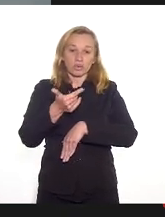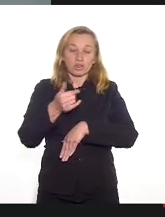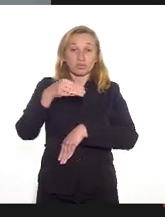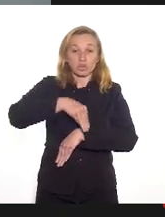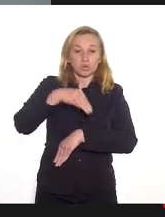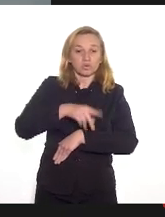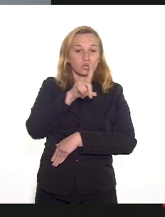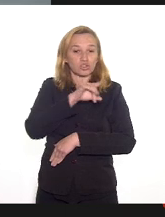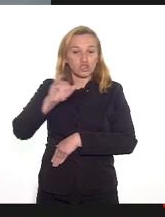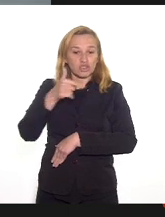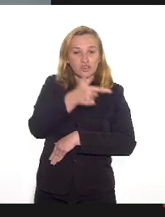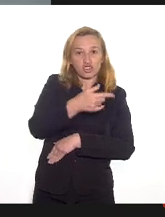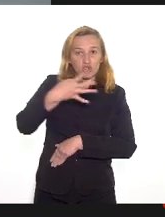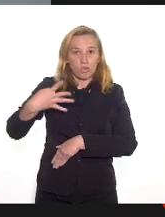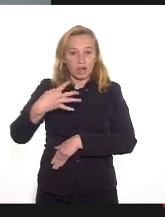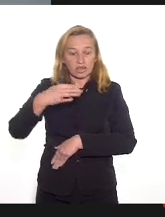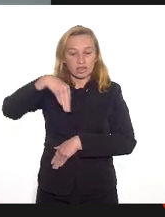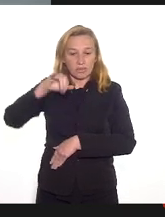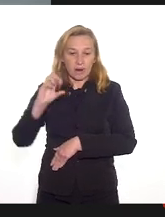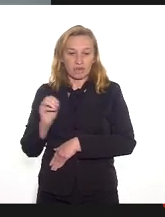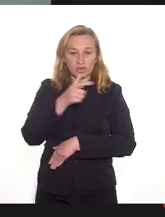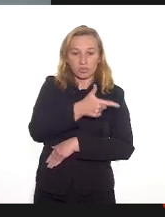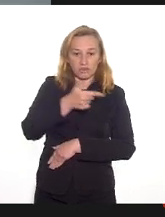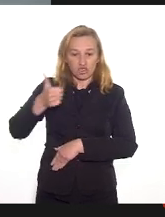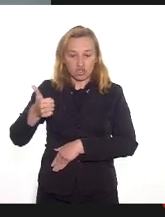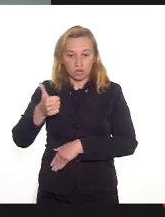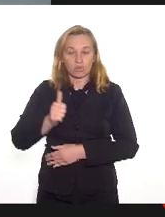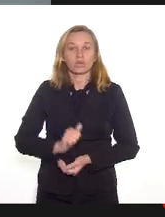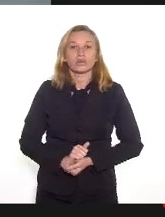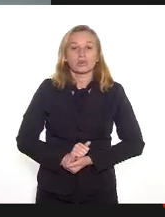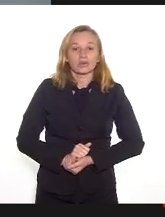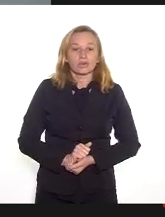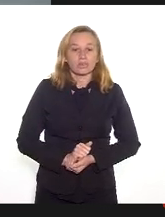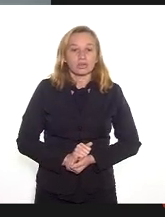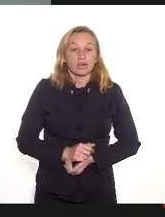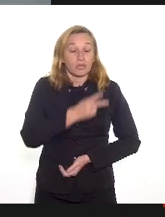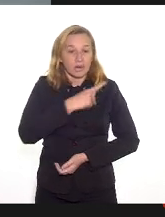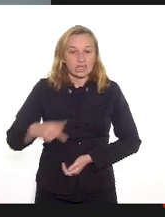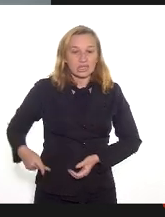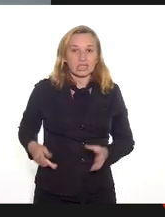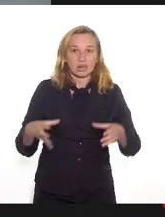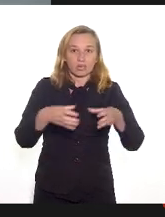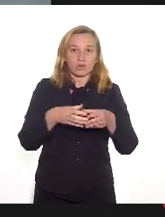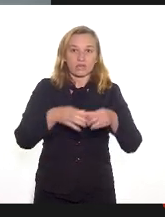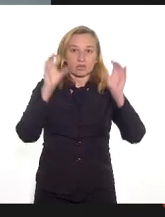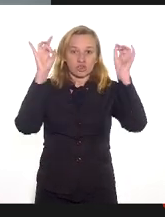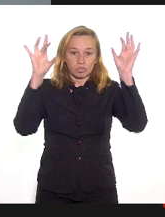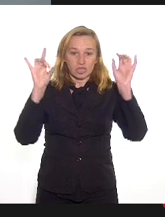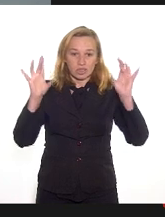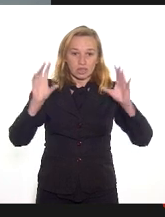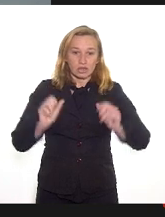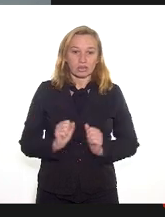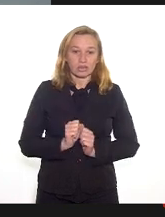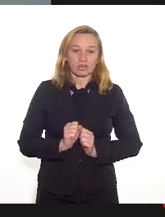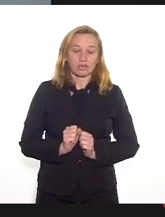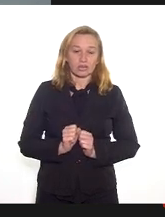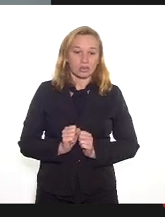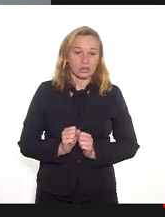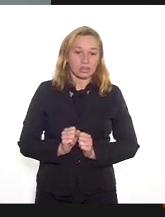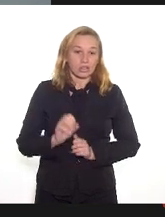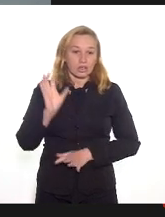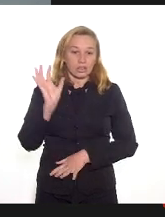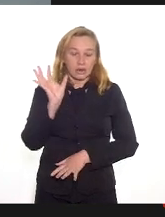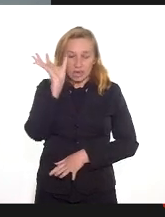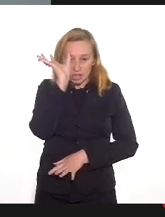14h12 do dia 24 de maio de 2021, na condição de presidente da Comissão Especial para acompanhar e buscar